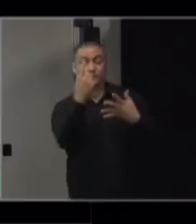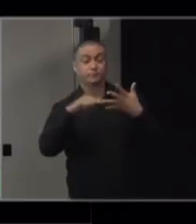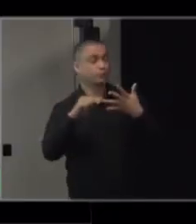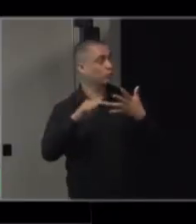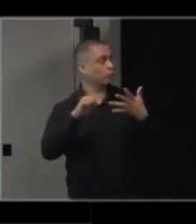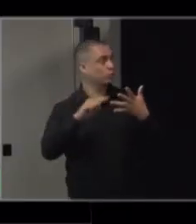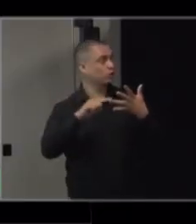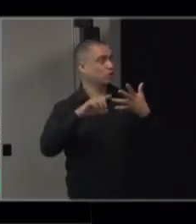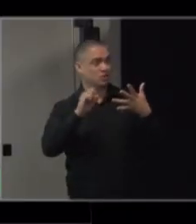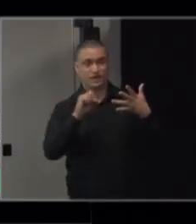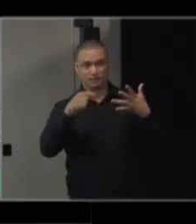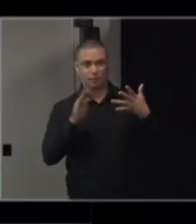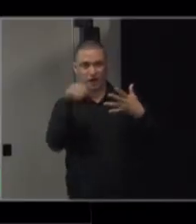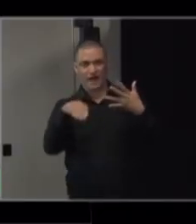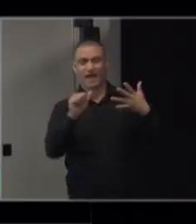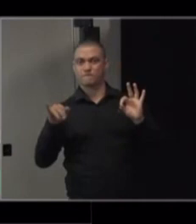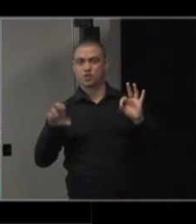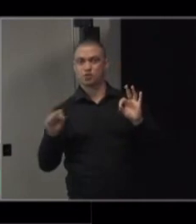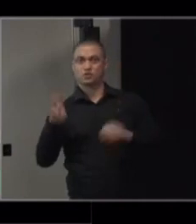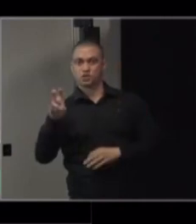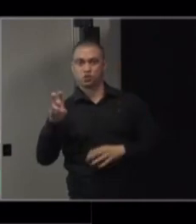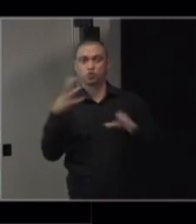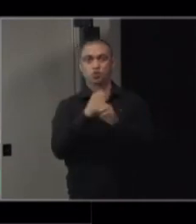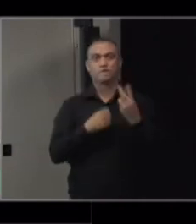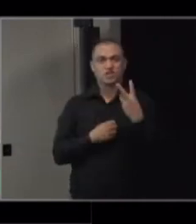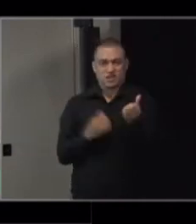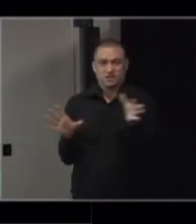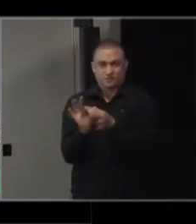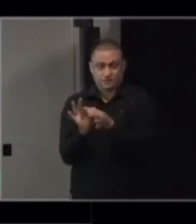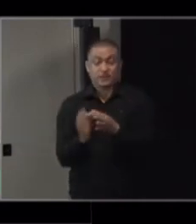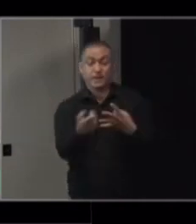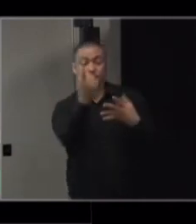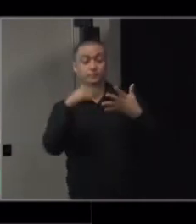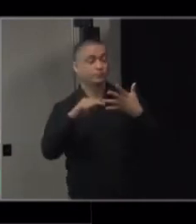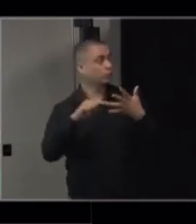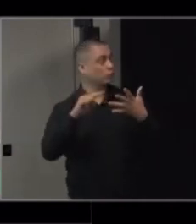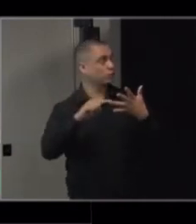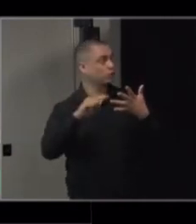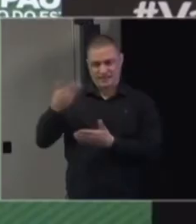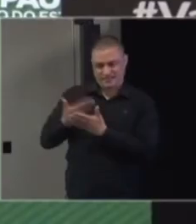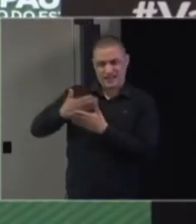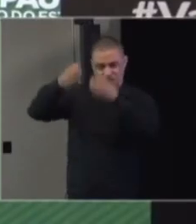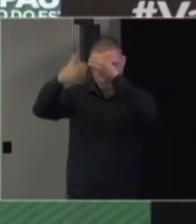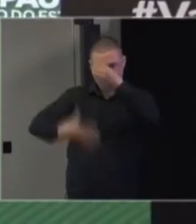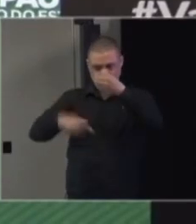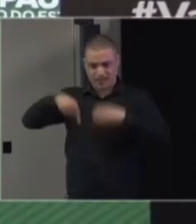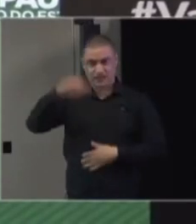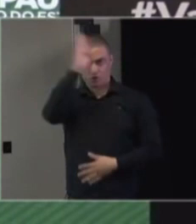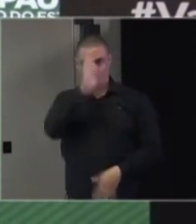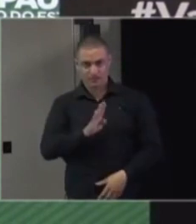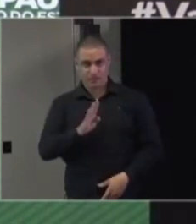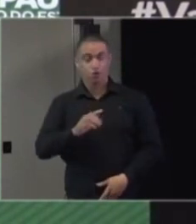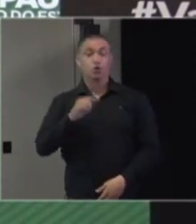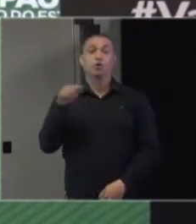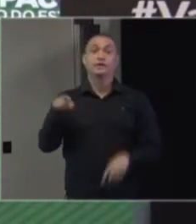moderna, com 94,1%, e a americana alemã Pfizer-BioNTech, com 95%. O diretor do Instituto